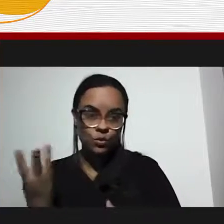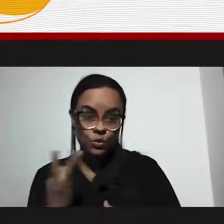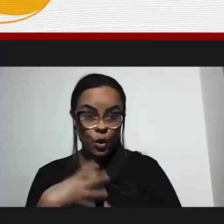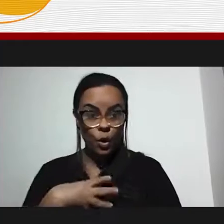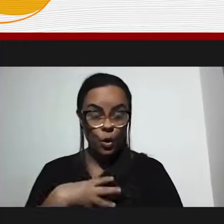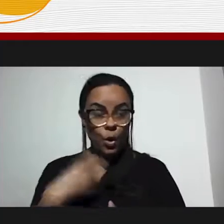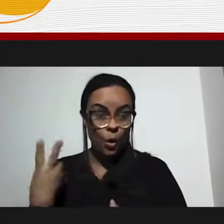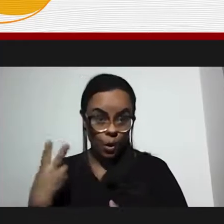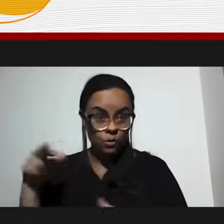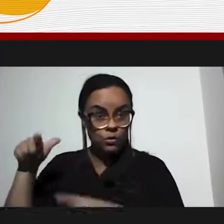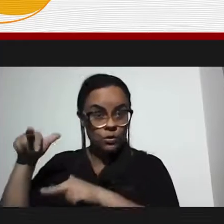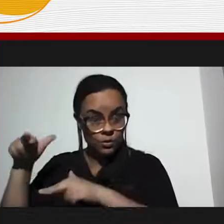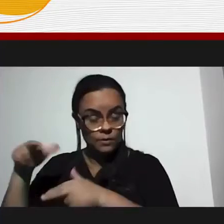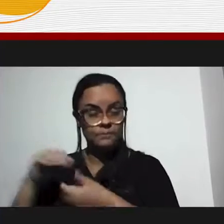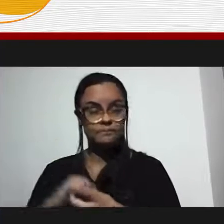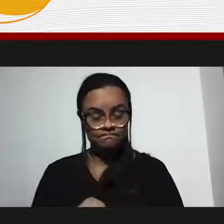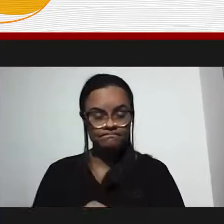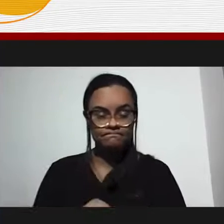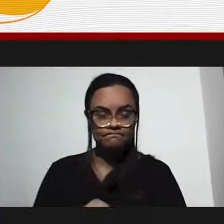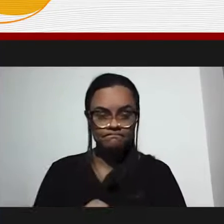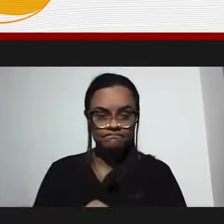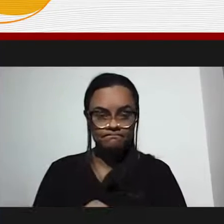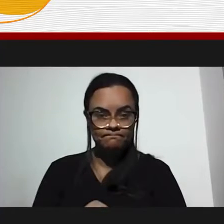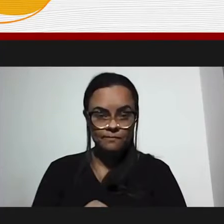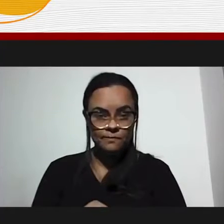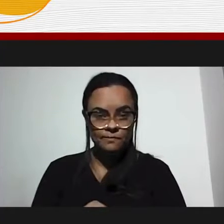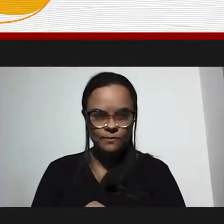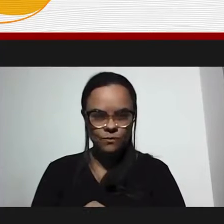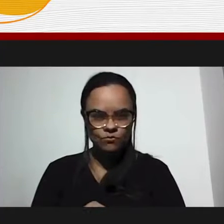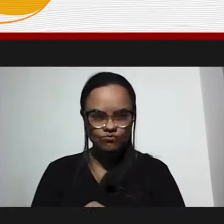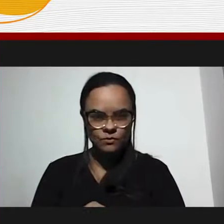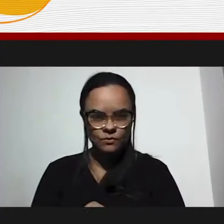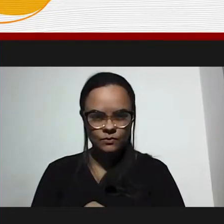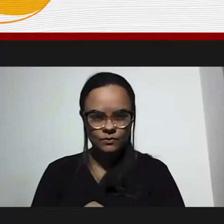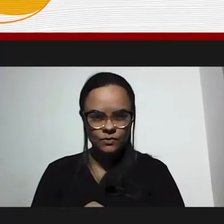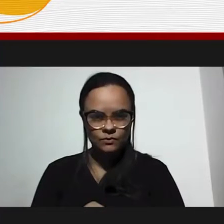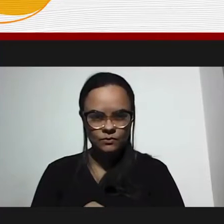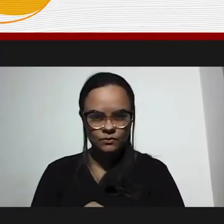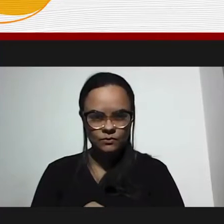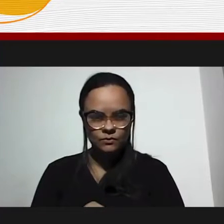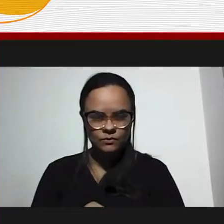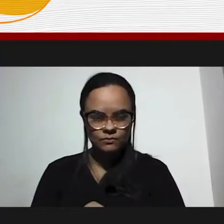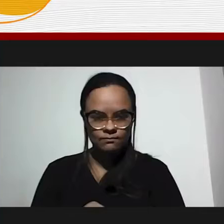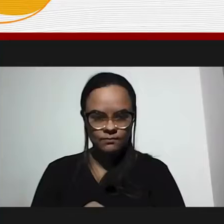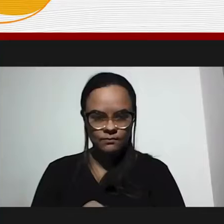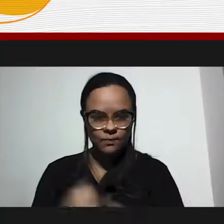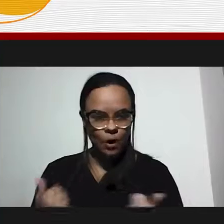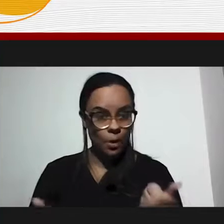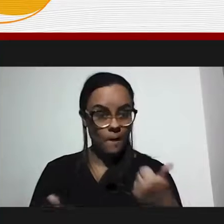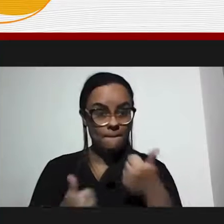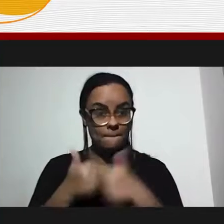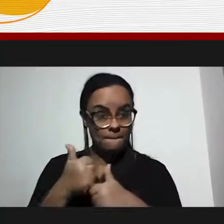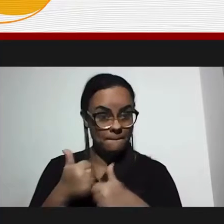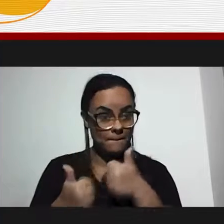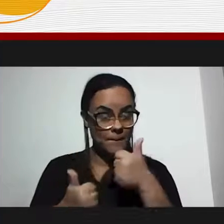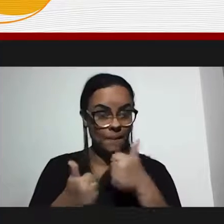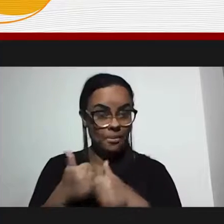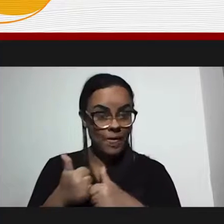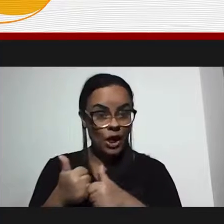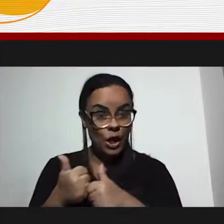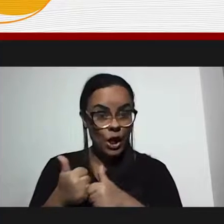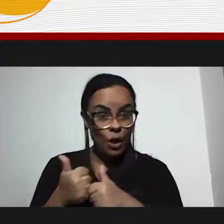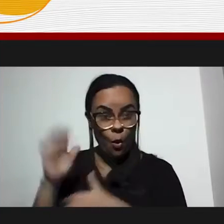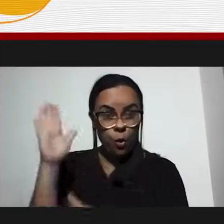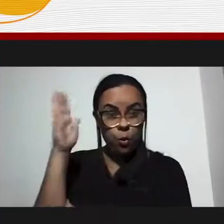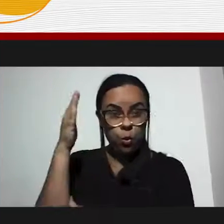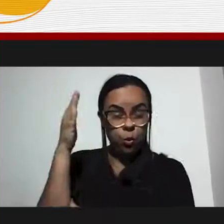e 1 irmão, né, em casa. E se eu tenho um grande ídolo no esporte, que é o Ayrton Senna, eu tenho uma